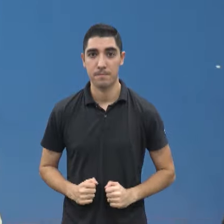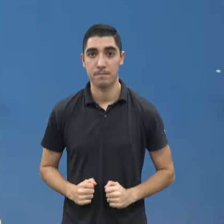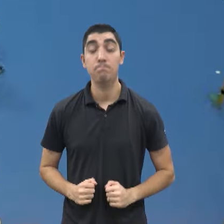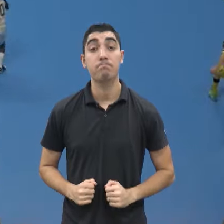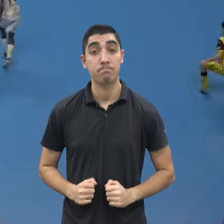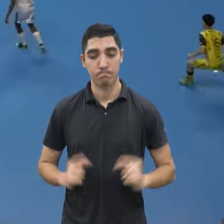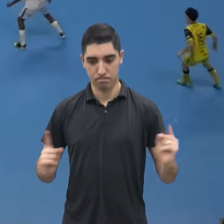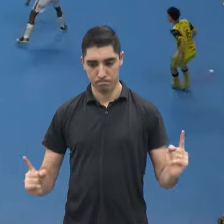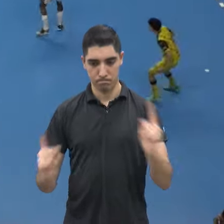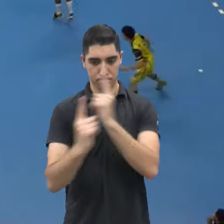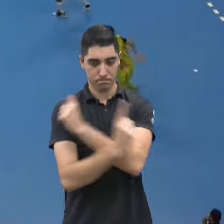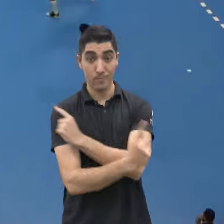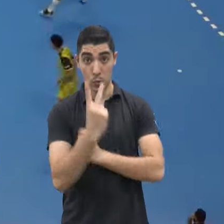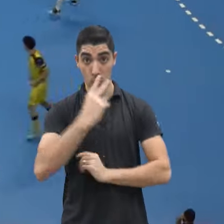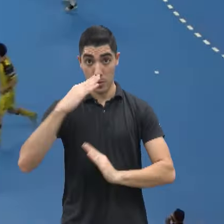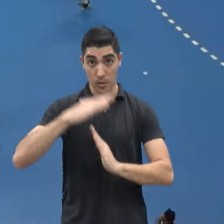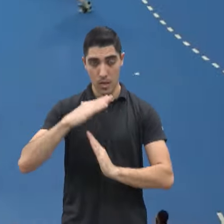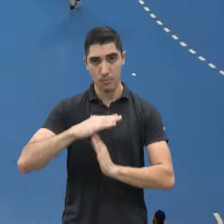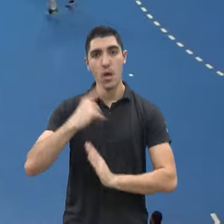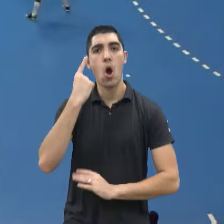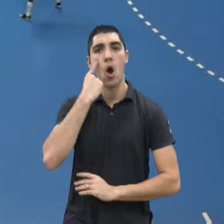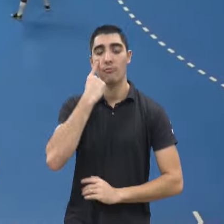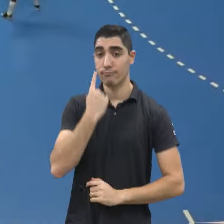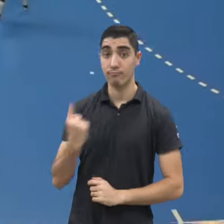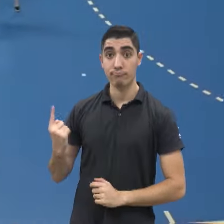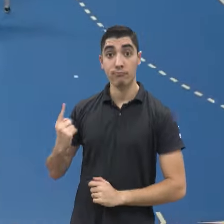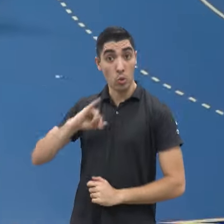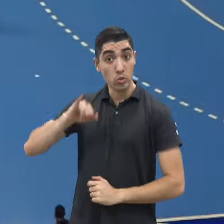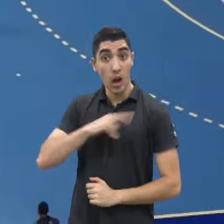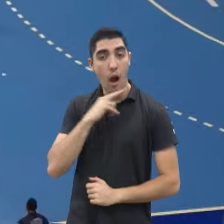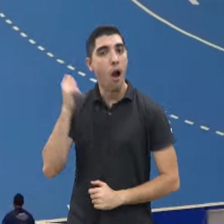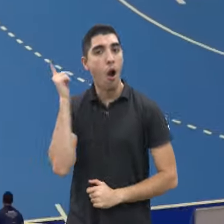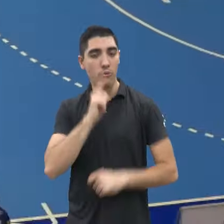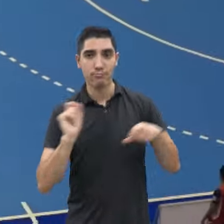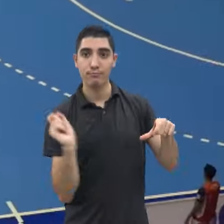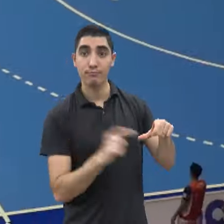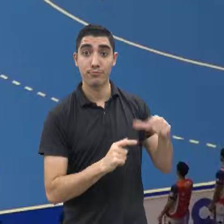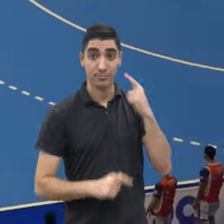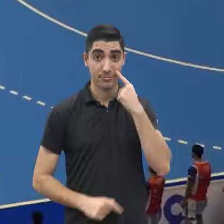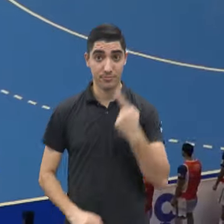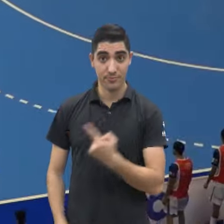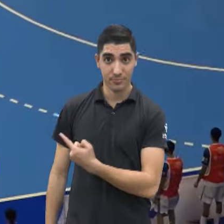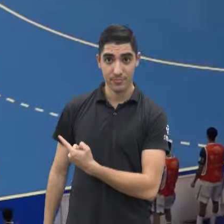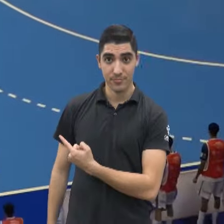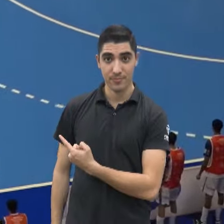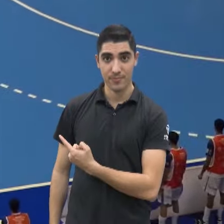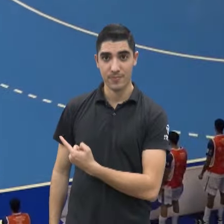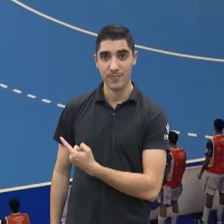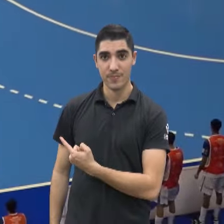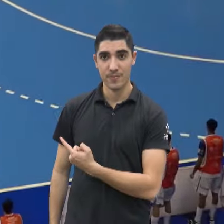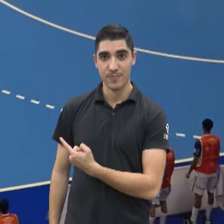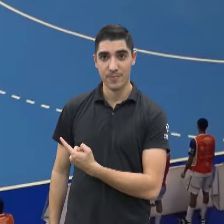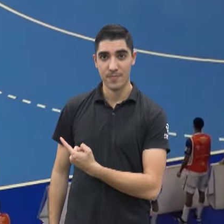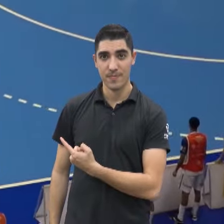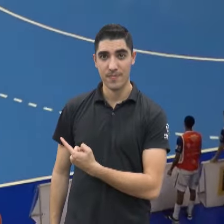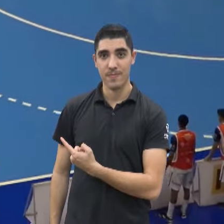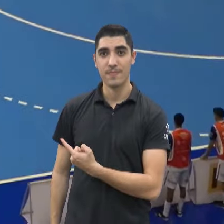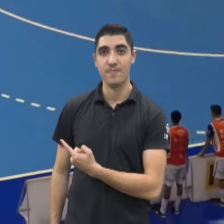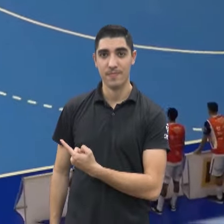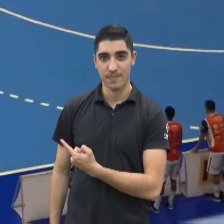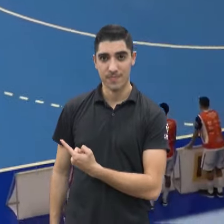segunda etapa, no primeiro lance de perigo, já teve gol. Gui abriu na ponta esquerda, William segurou, prendeu, fintou a Eric, fintou a